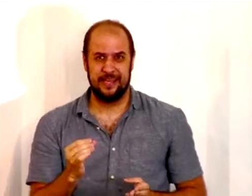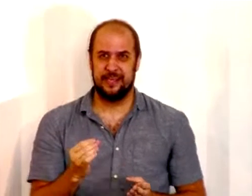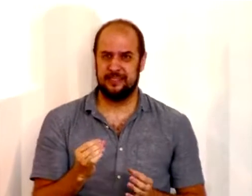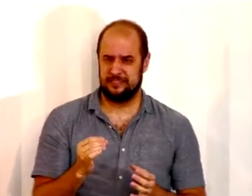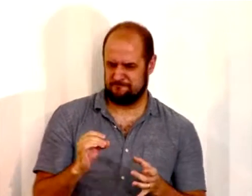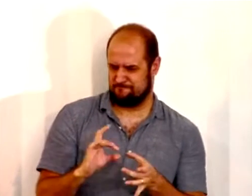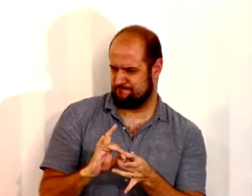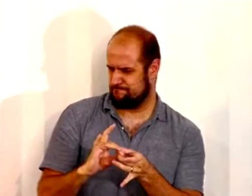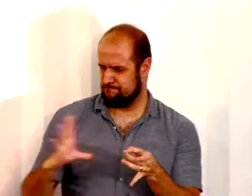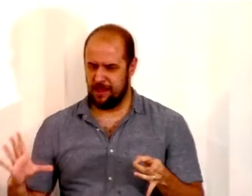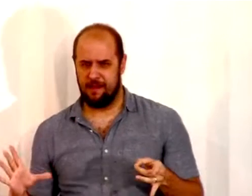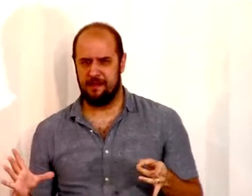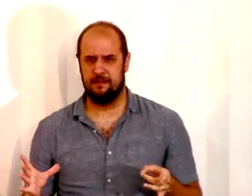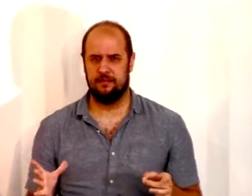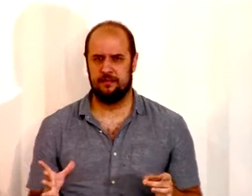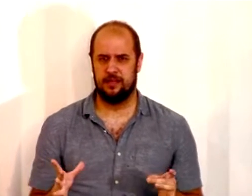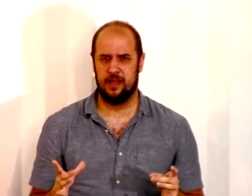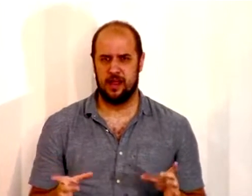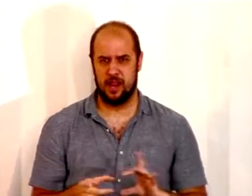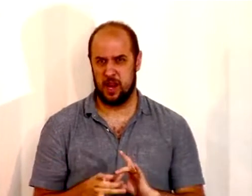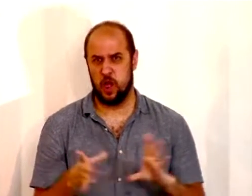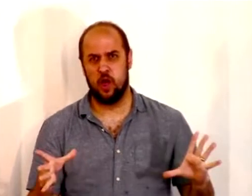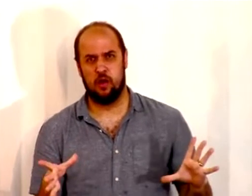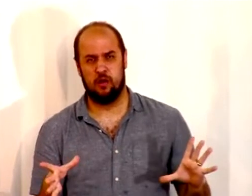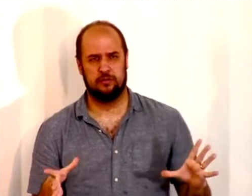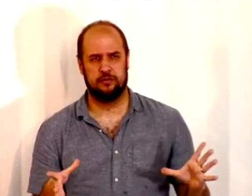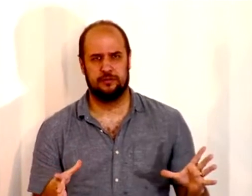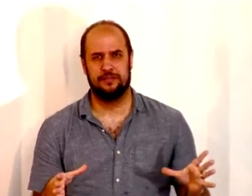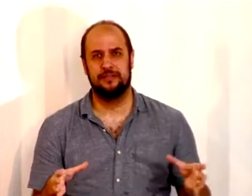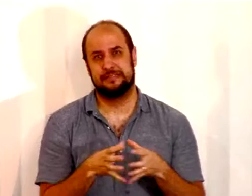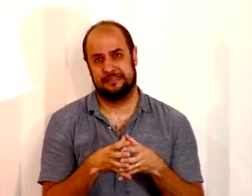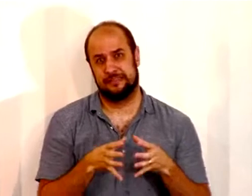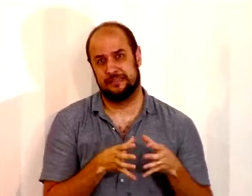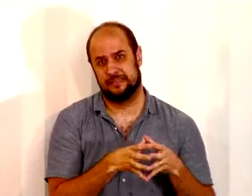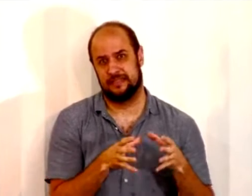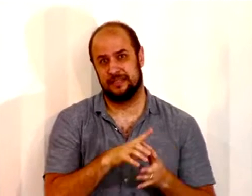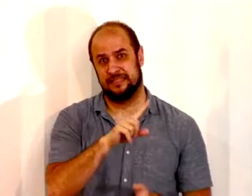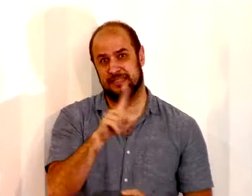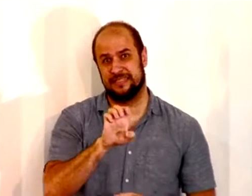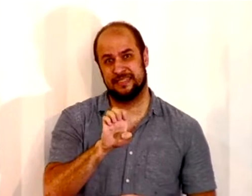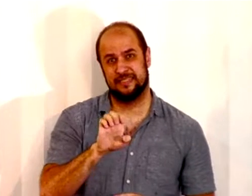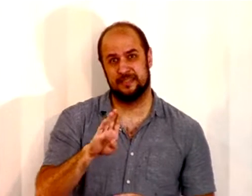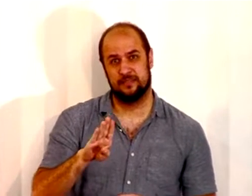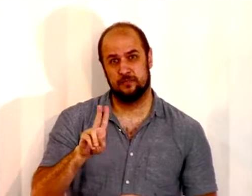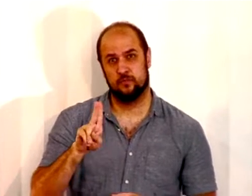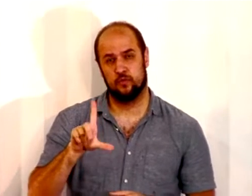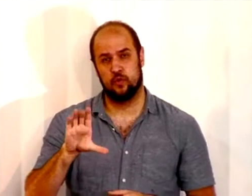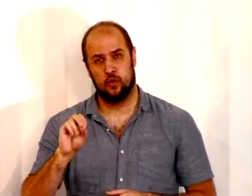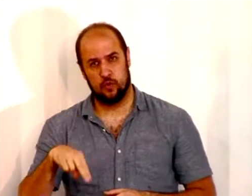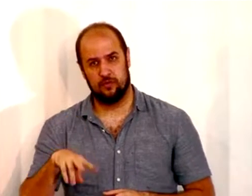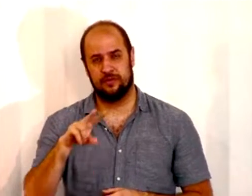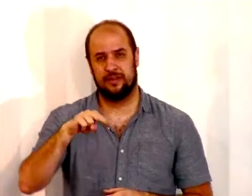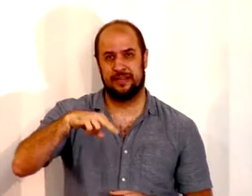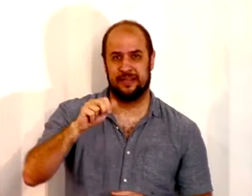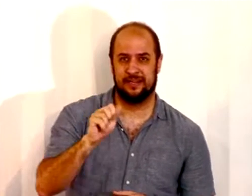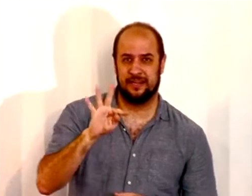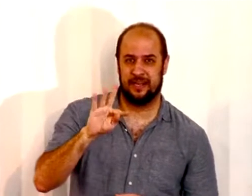apostatado do Senhor. Entre essas 10 tribos estavam as tribos de Zebulom e Naftali.